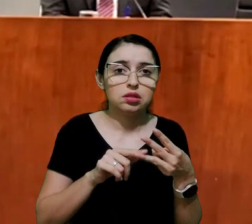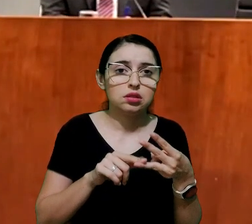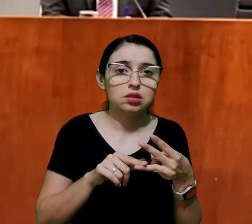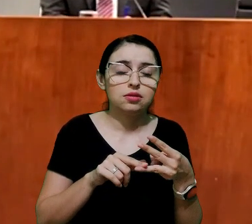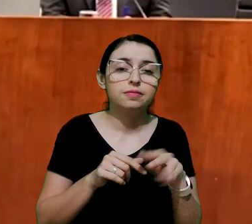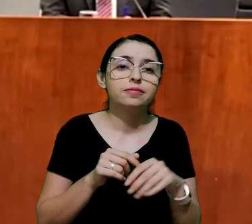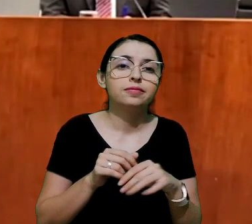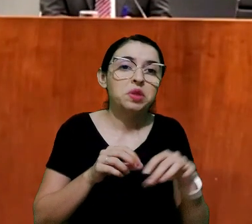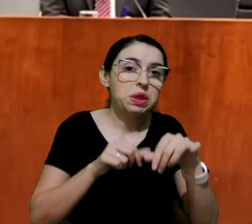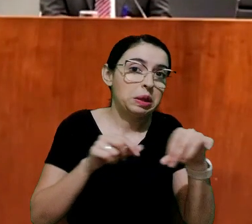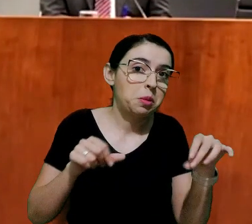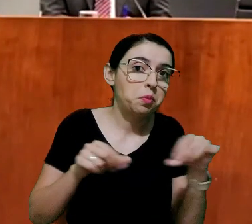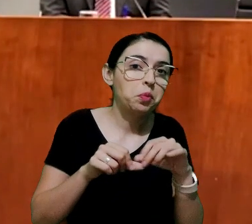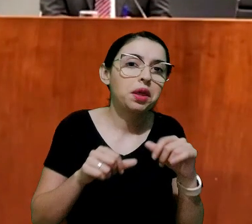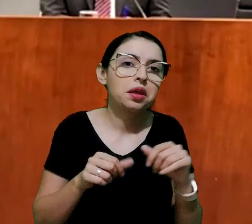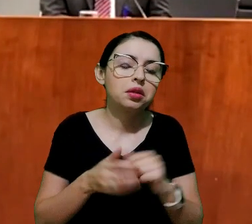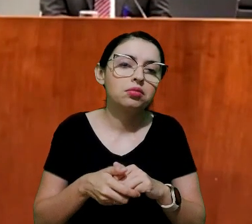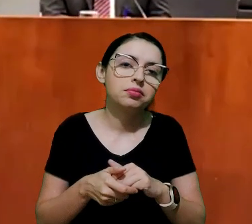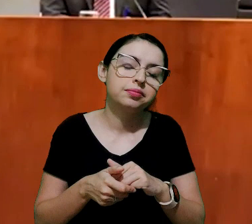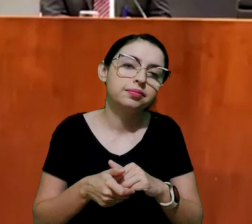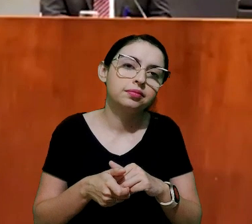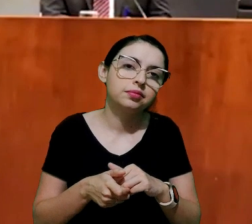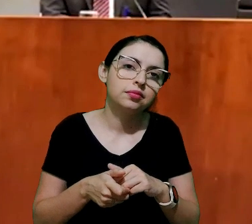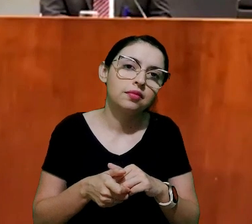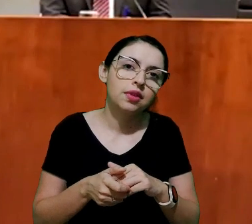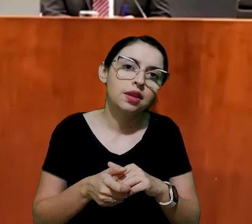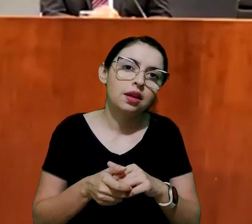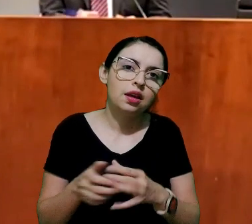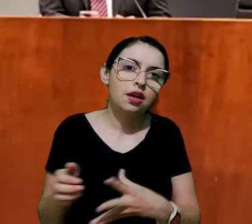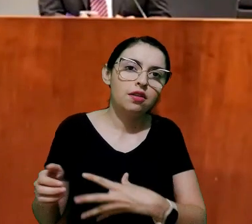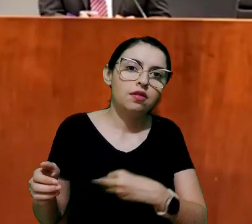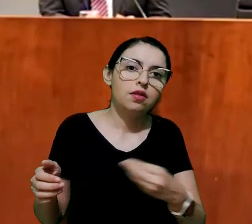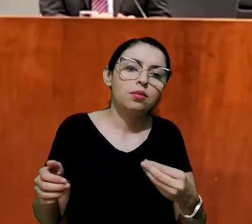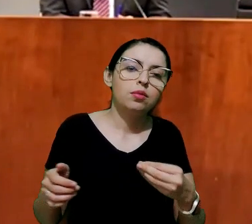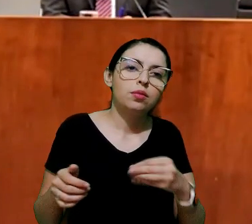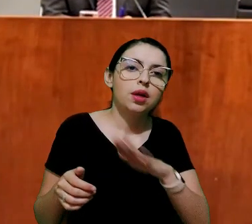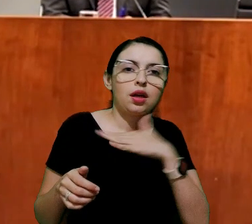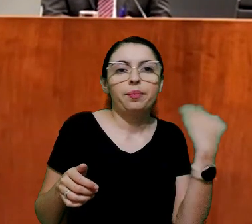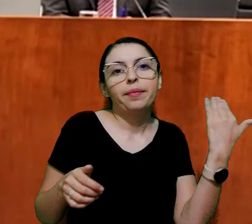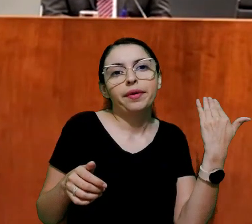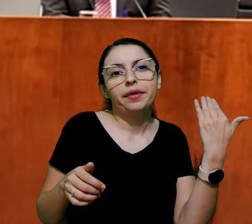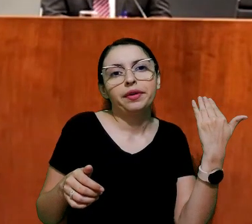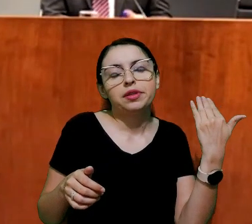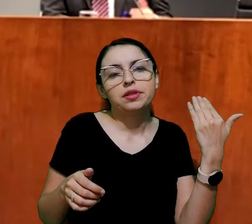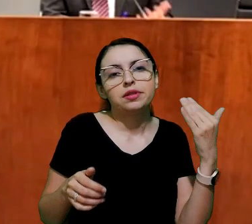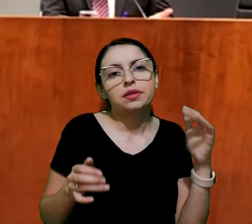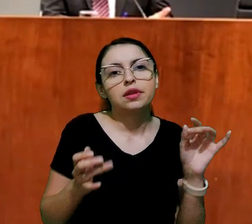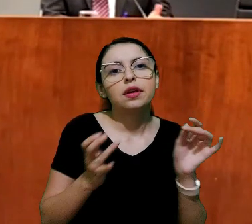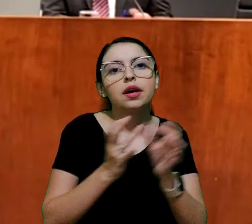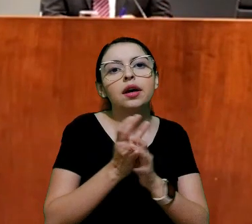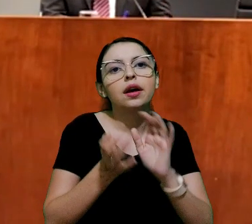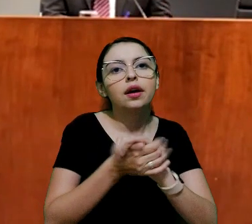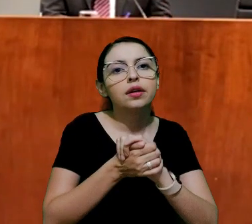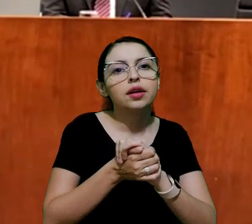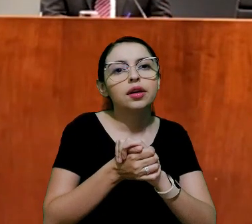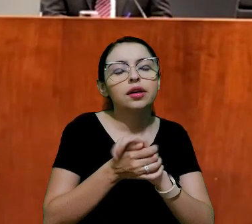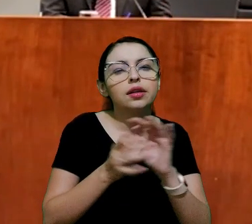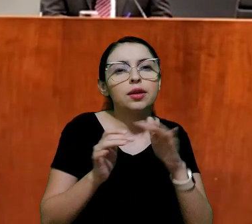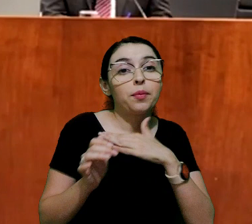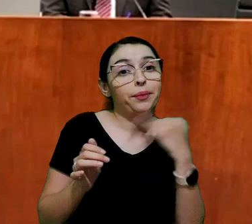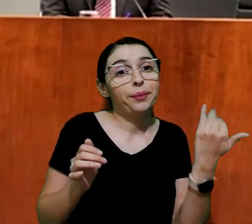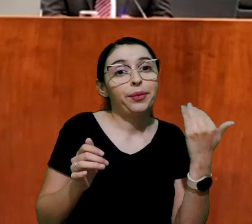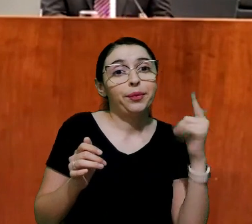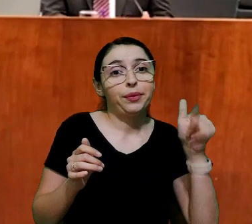que a senhora mencionou, a filiação socioafetiva pós-mortem e a união estável pós-mortem, em